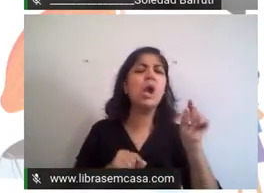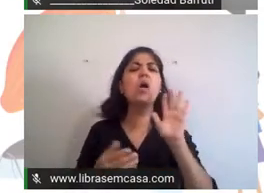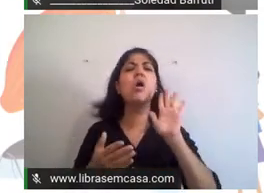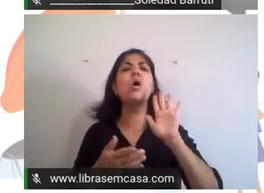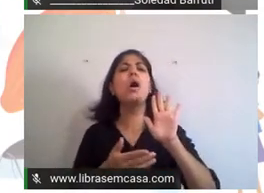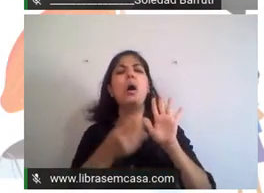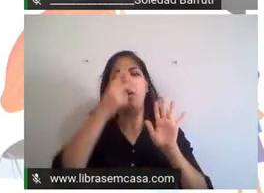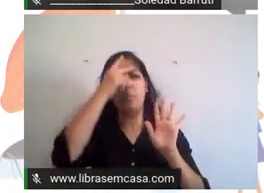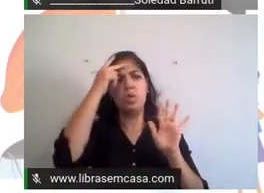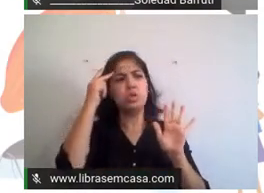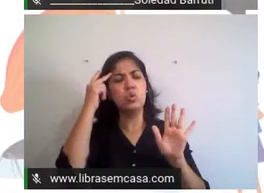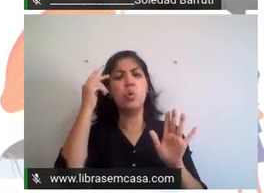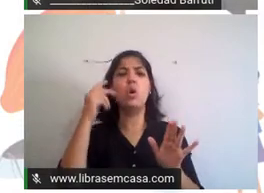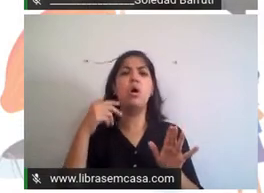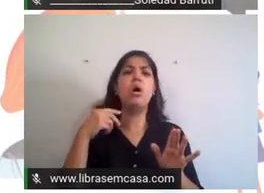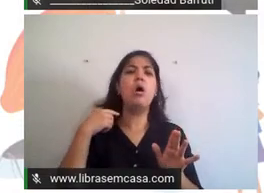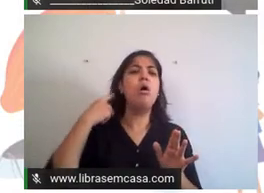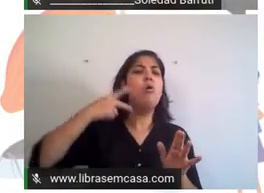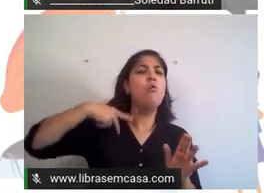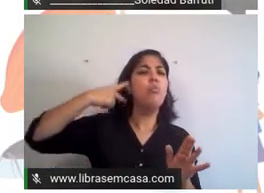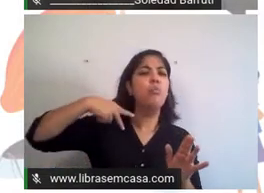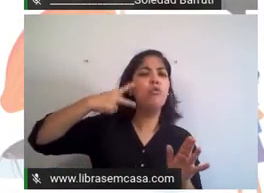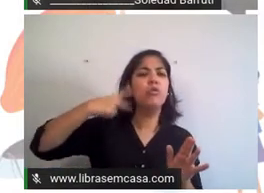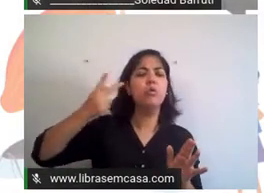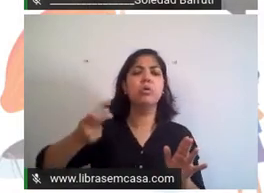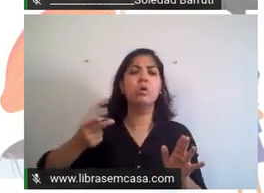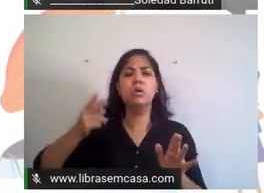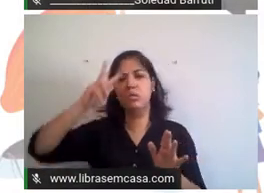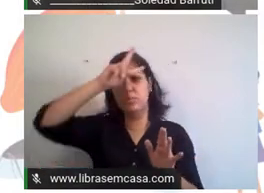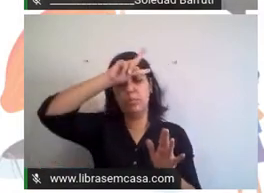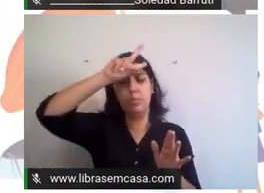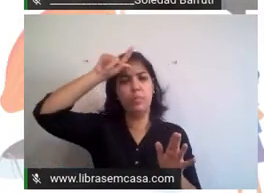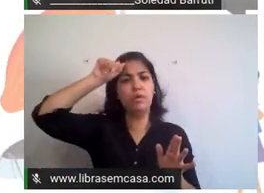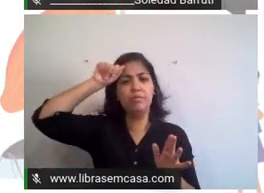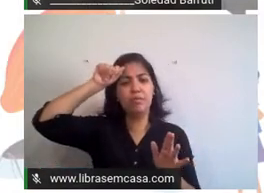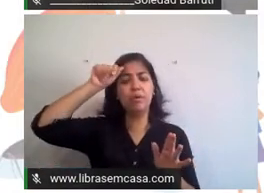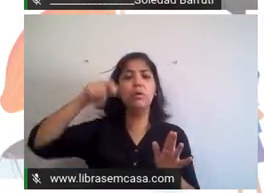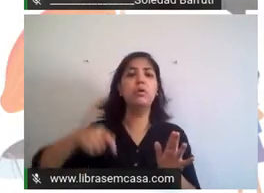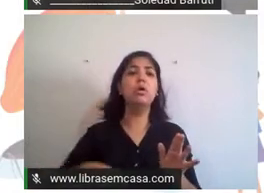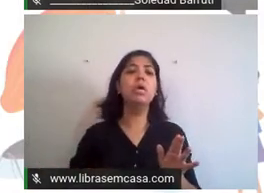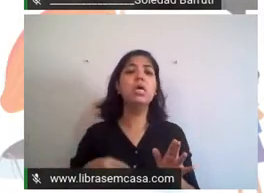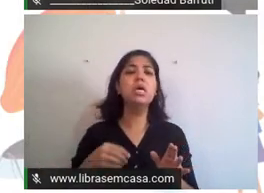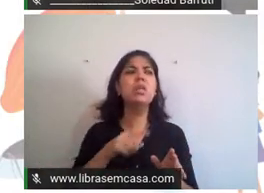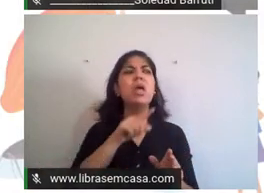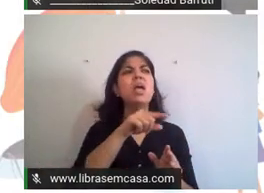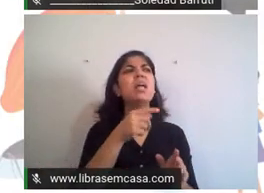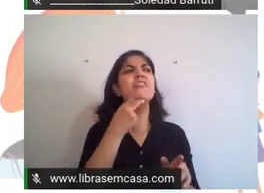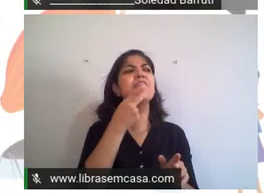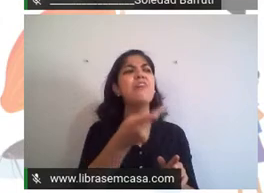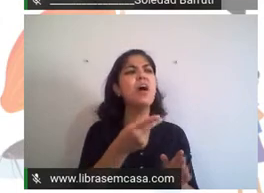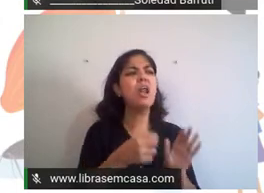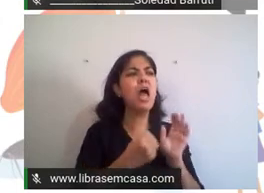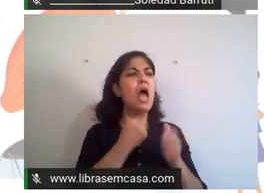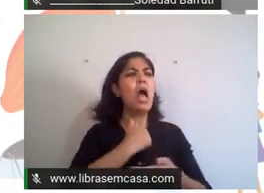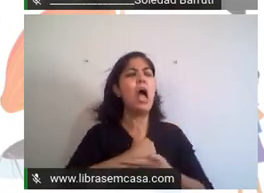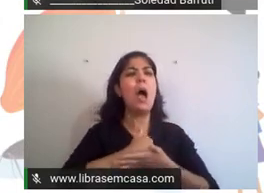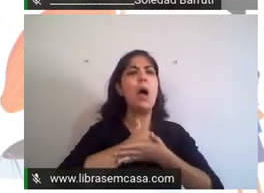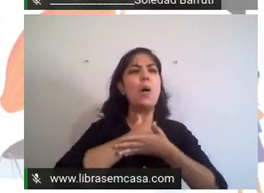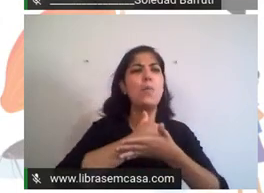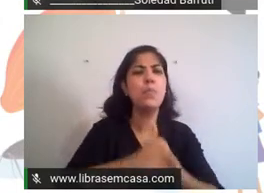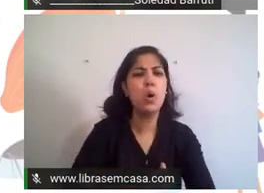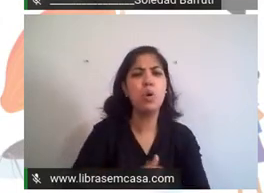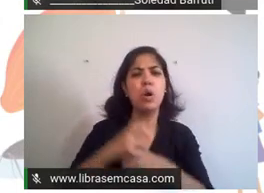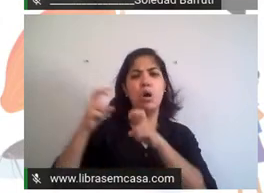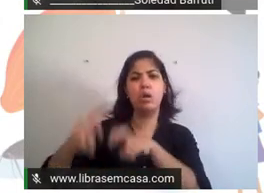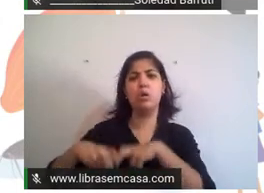a respeito do manejo de resíduos sólidos na sua cidade? O que, que ele fala a respeito do apoio à agricultura familiar? E